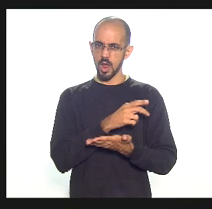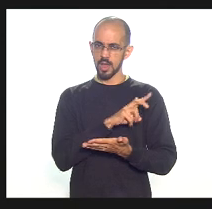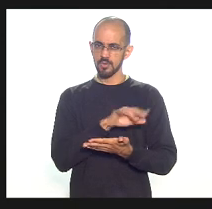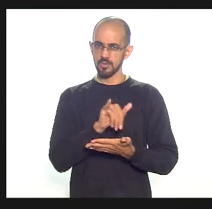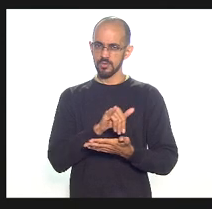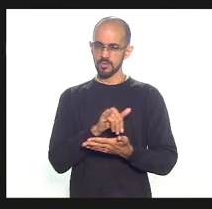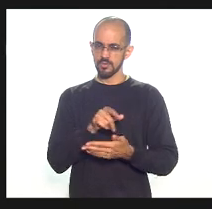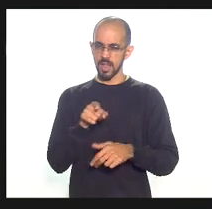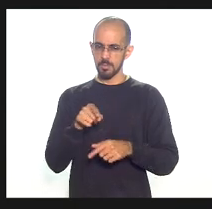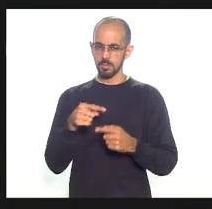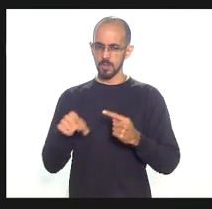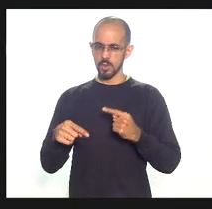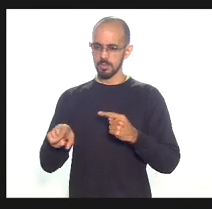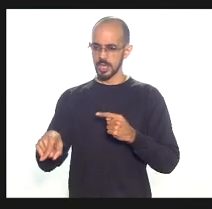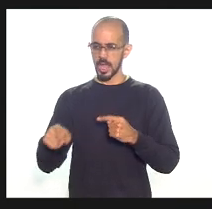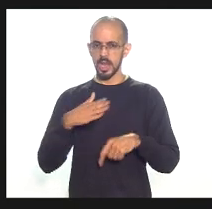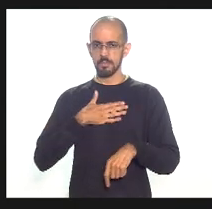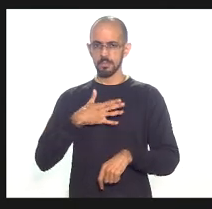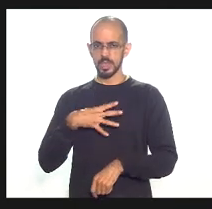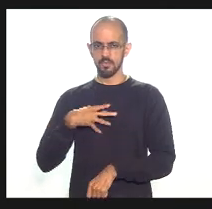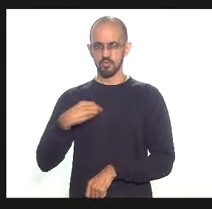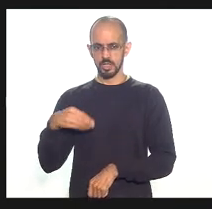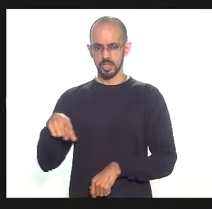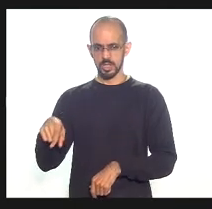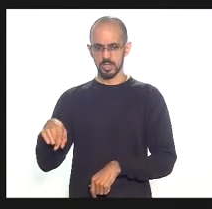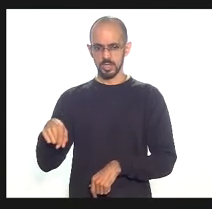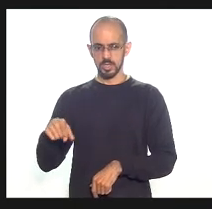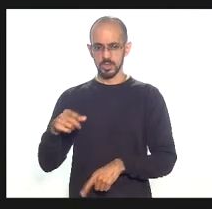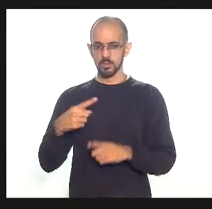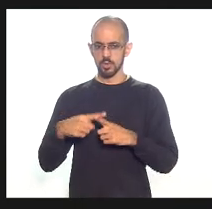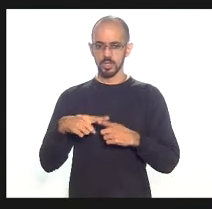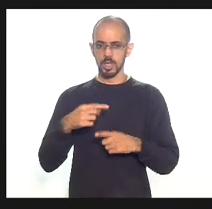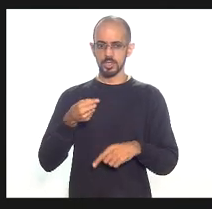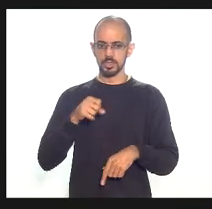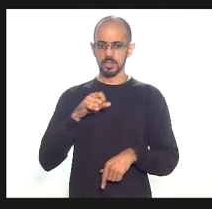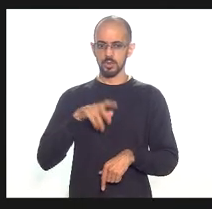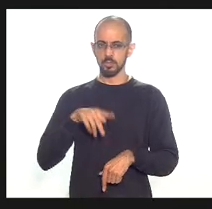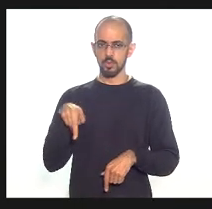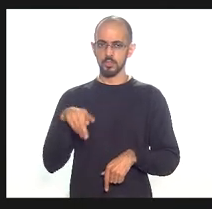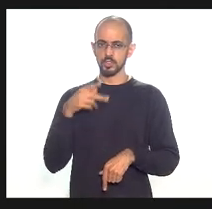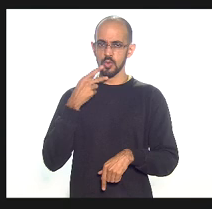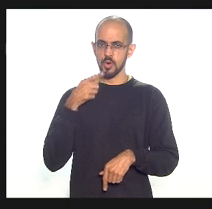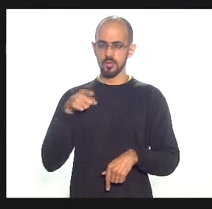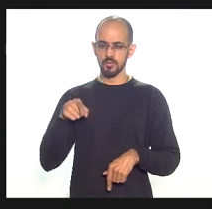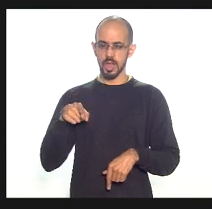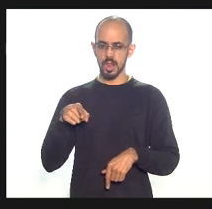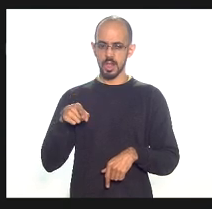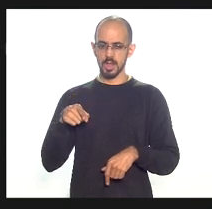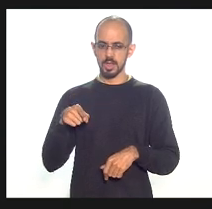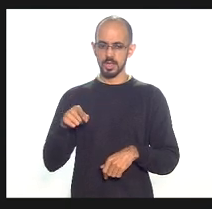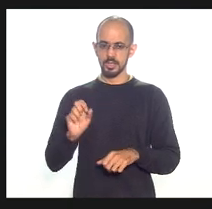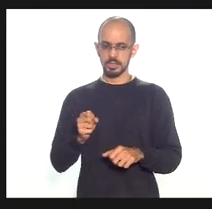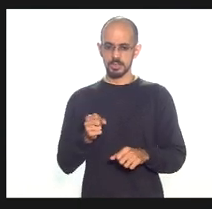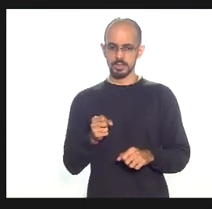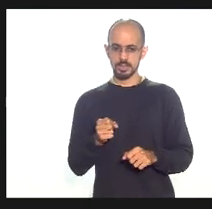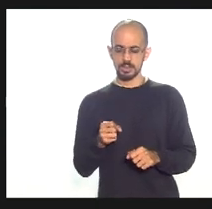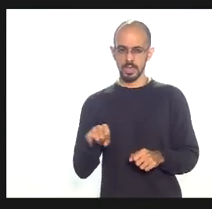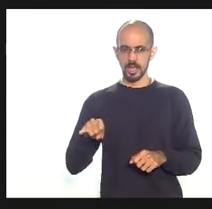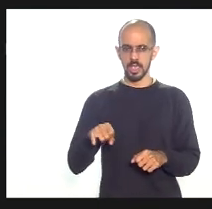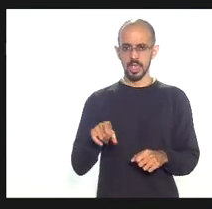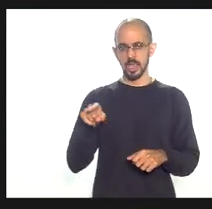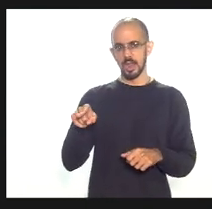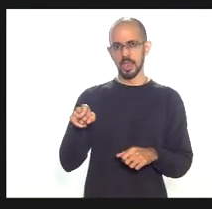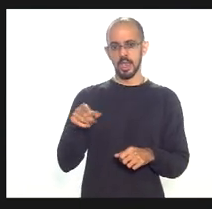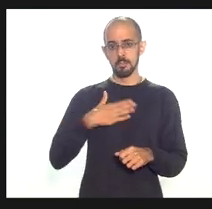minha filha porque quando um professor ele vem imputar isso dentro de sala de aula e a minha